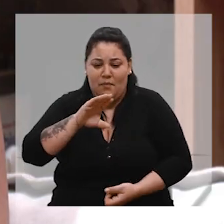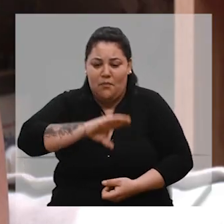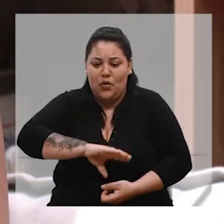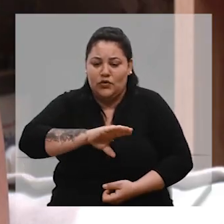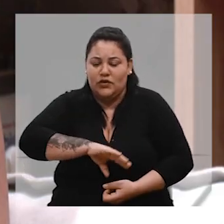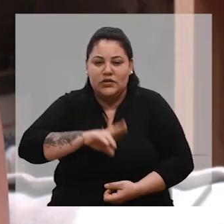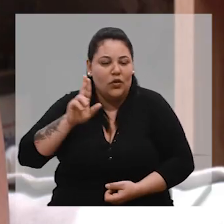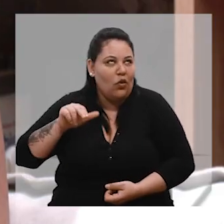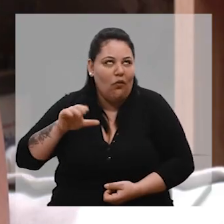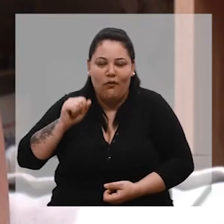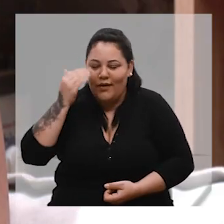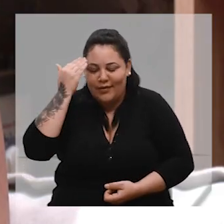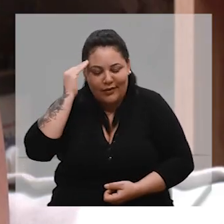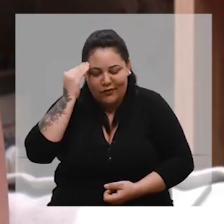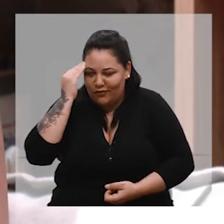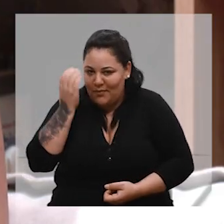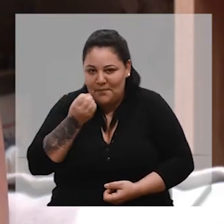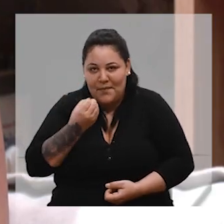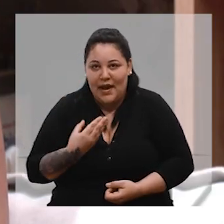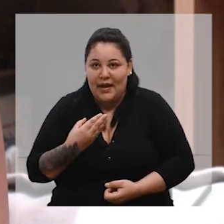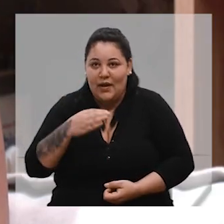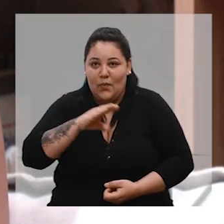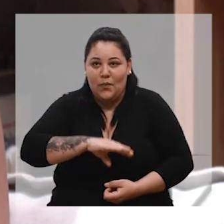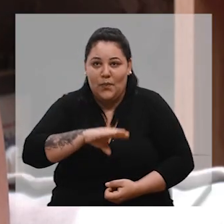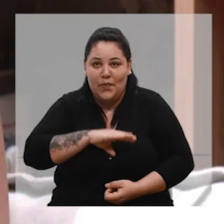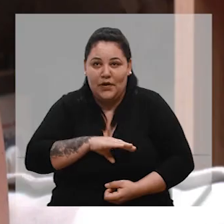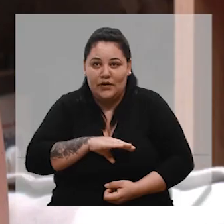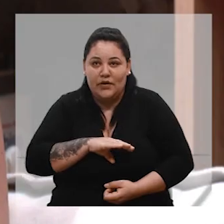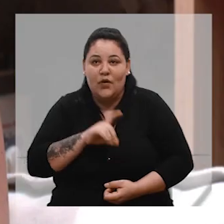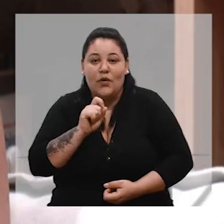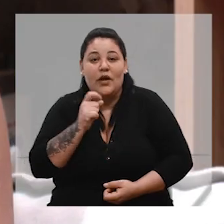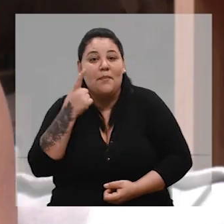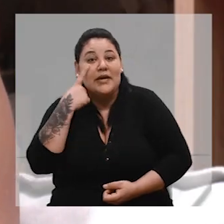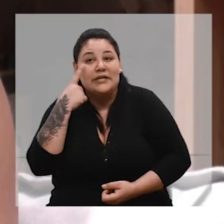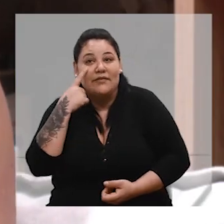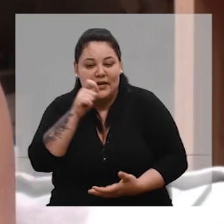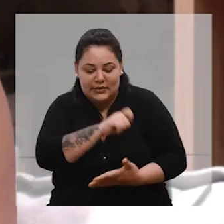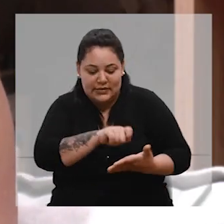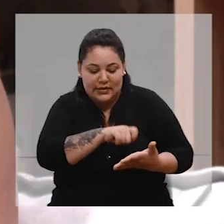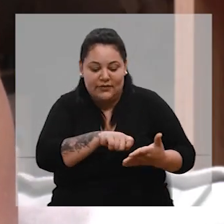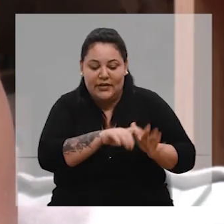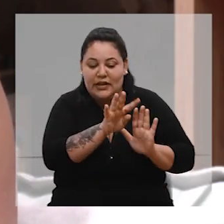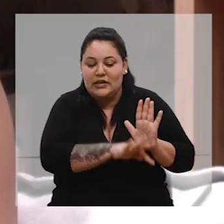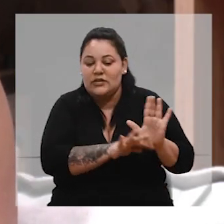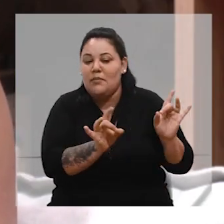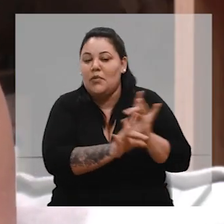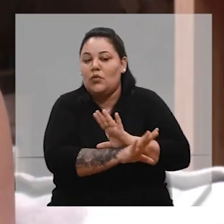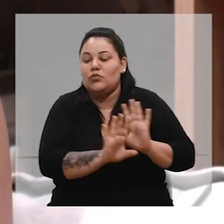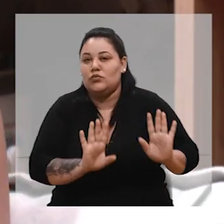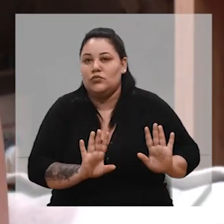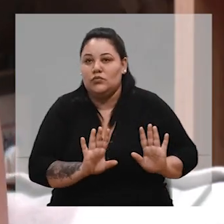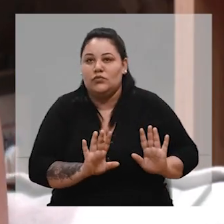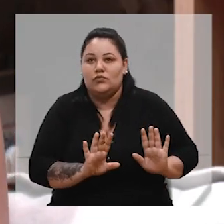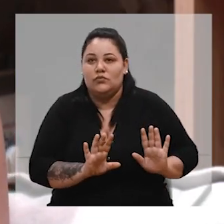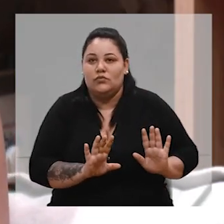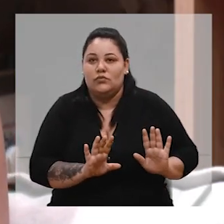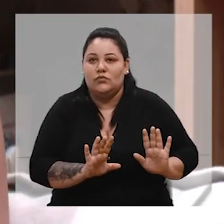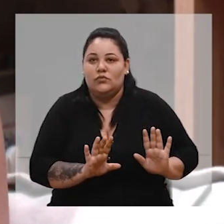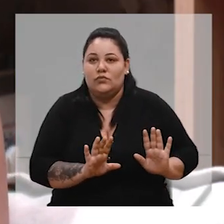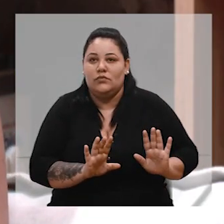tenho mais dificuldade em português, nunca entendi muito, assim, só o que eu pensava que era escrever texto e tá feito.